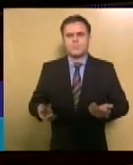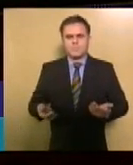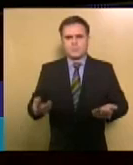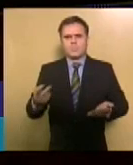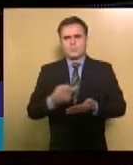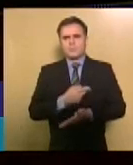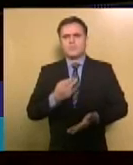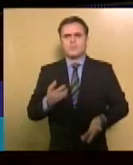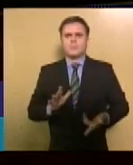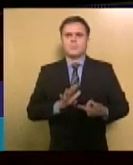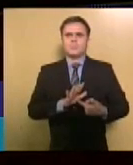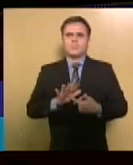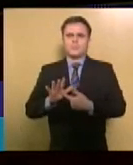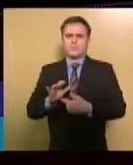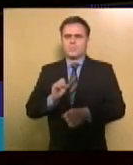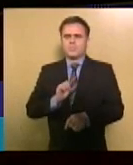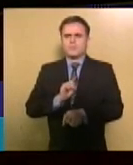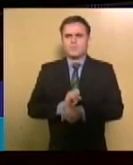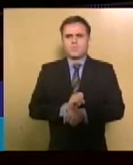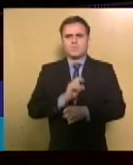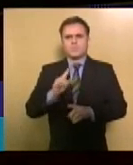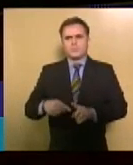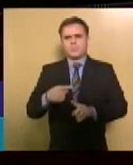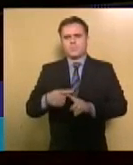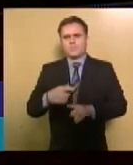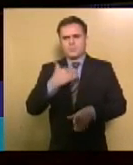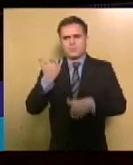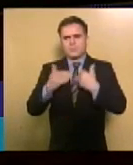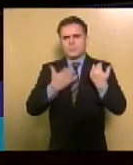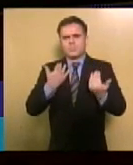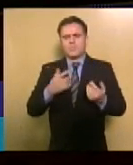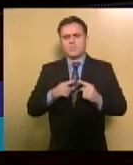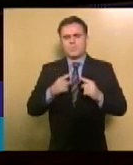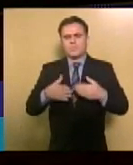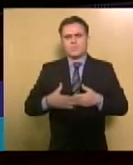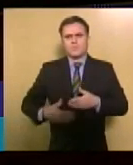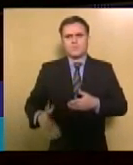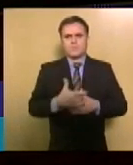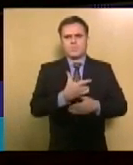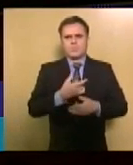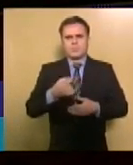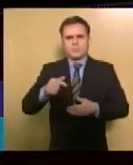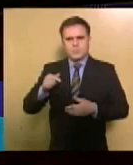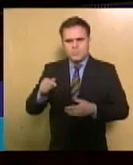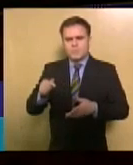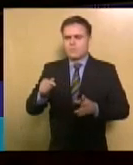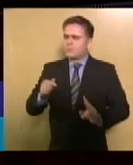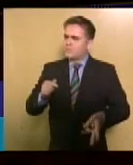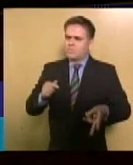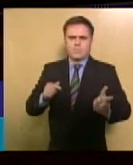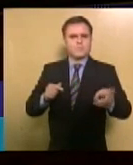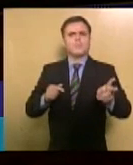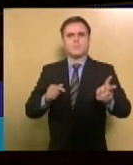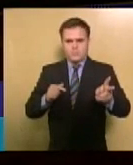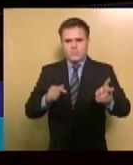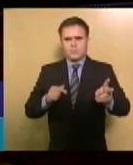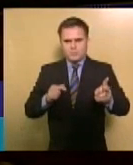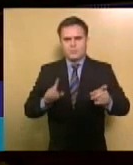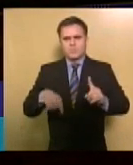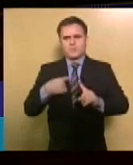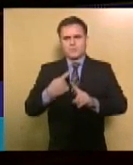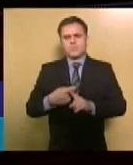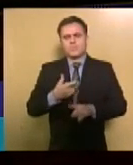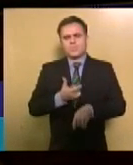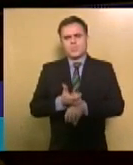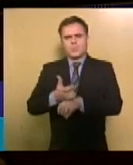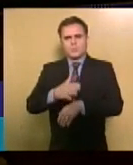serviu como uma um refreamento a Esse aumento dos homicídios Mas a partir de 2007 nós continuamos nessa trajetória Explosiva de homicídio